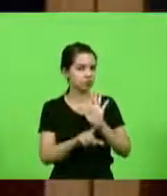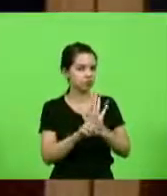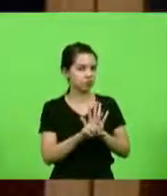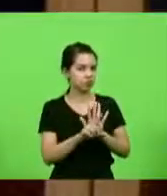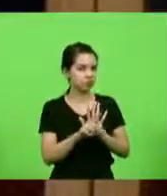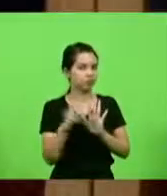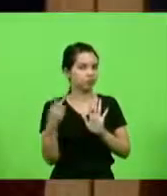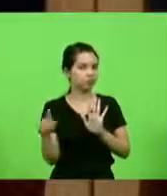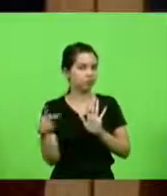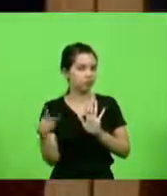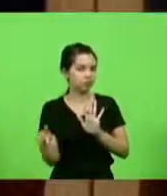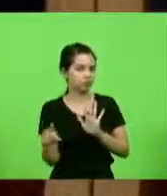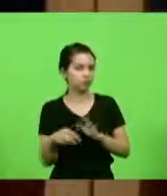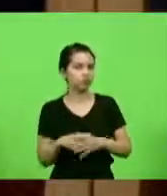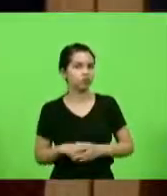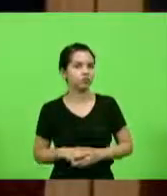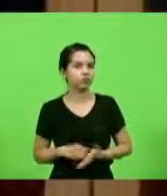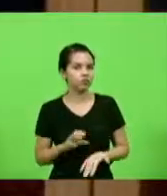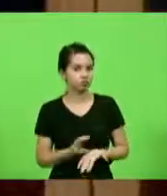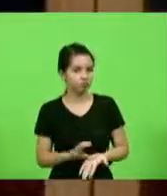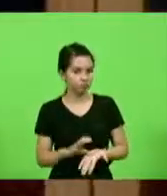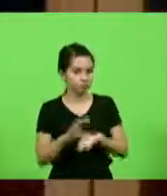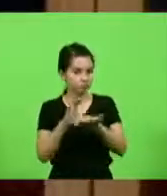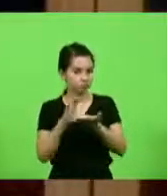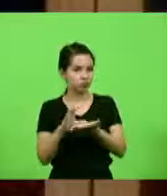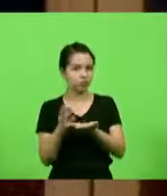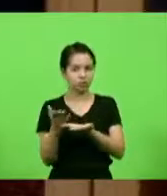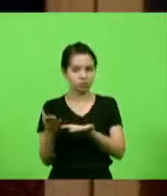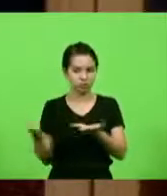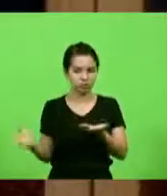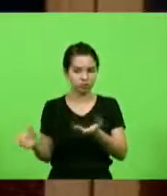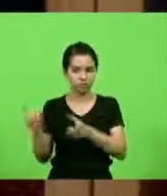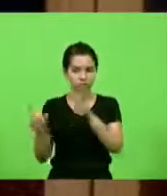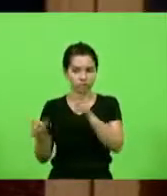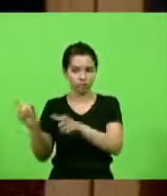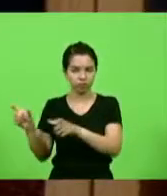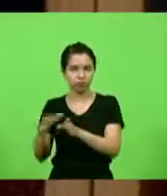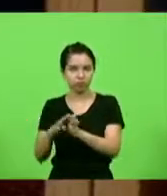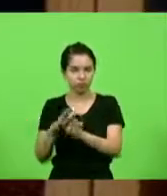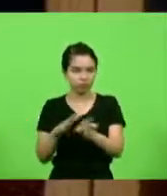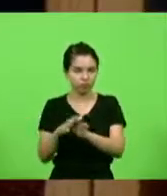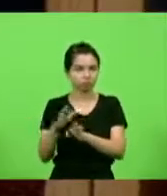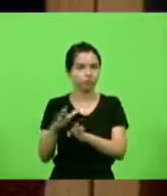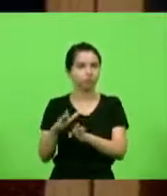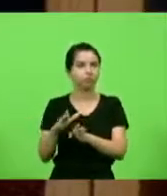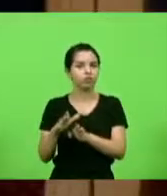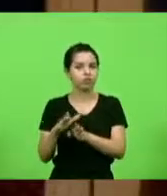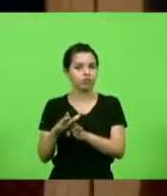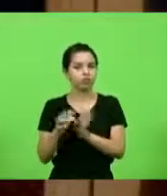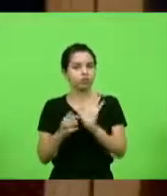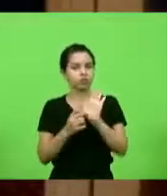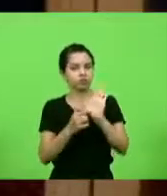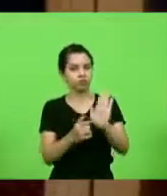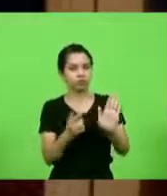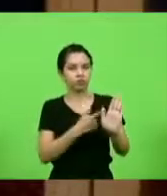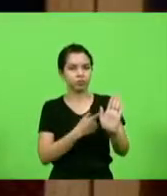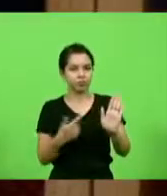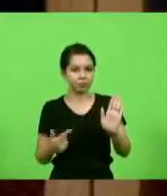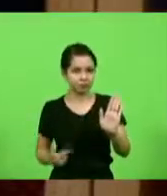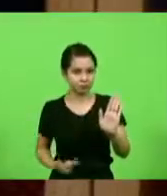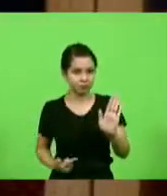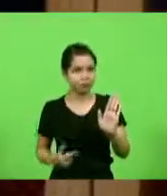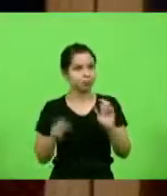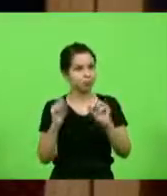Os conselheiros indicados pelo governo e aqueles da sociedade civil, no seu ambiente, podem eleger o seu